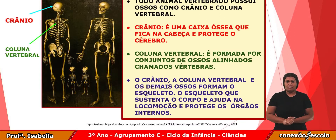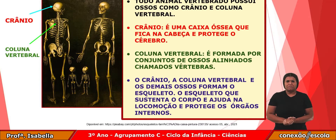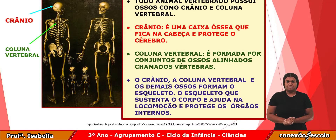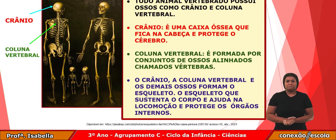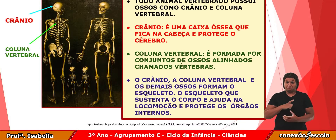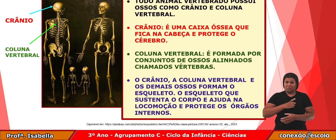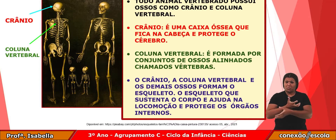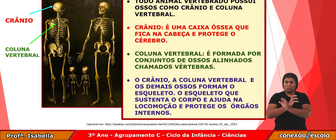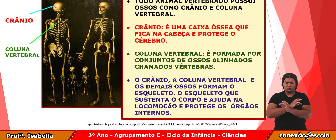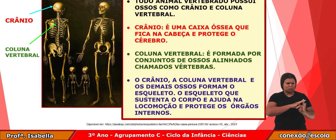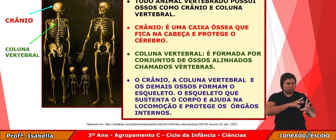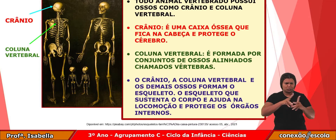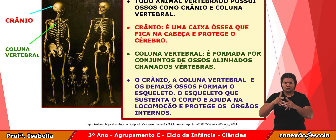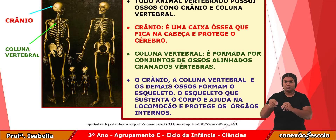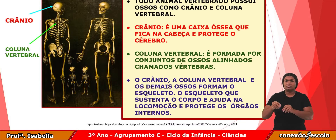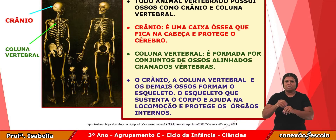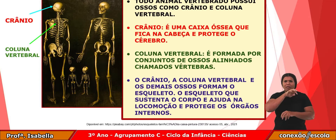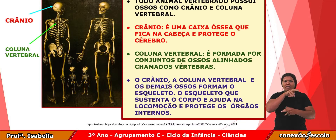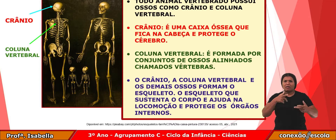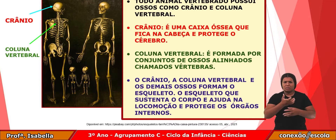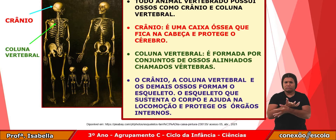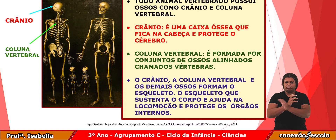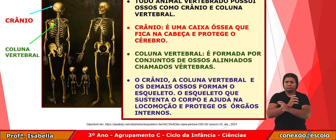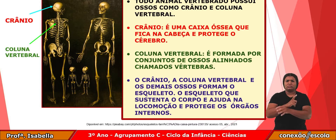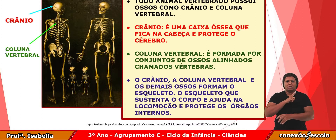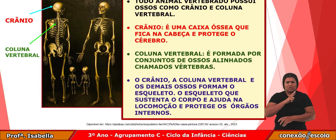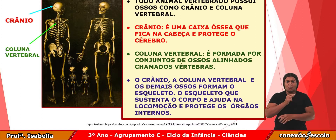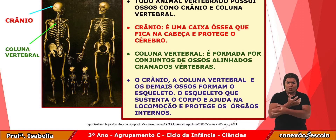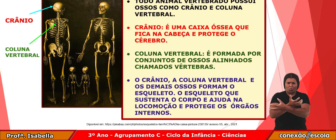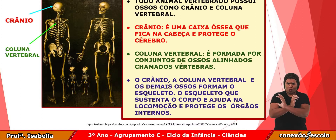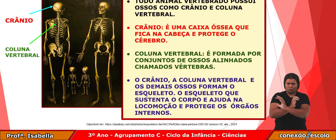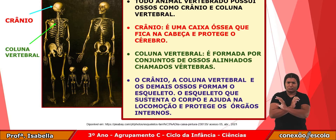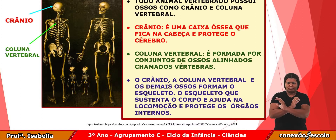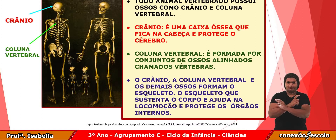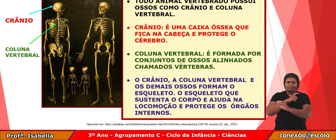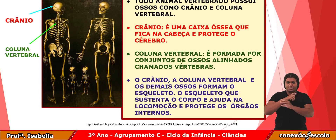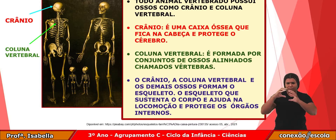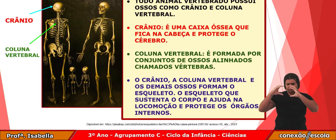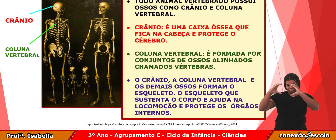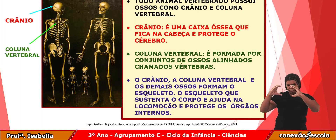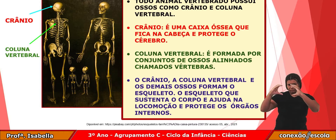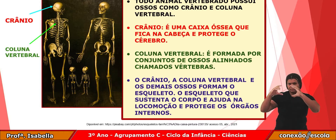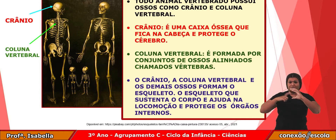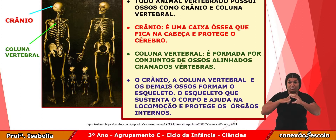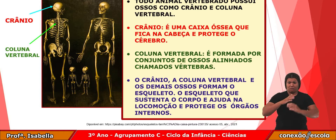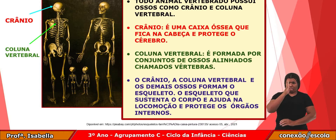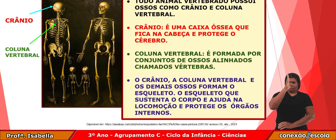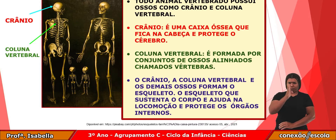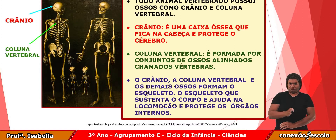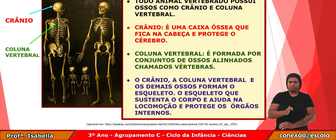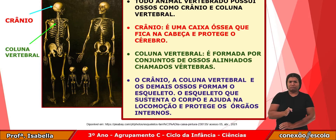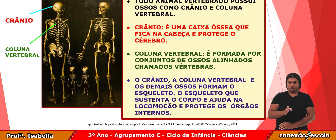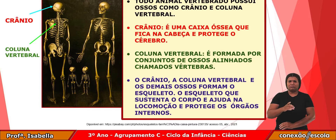Todo animal vertebrado possui ossos como crânio e coluna vertebral. Crânio é